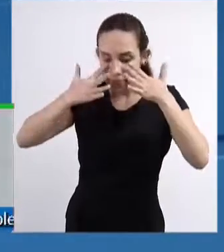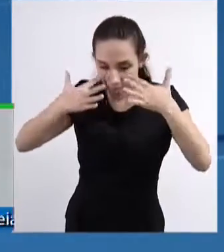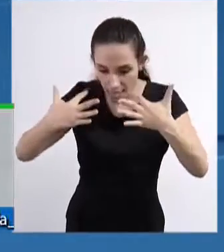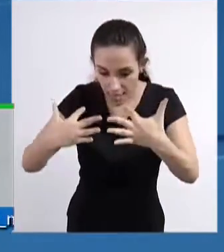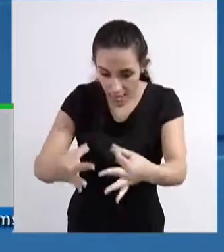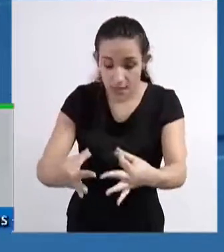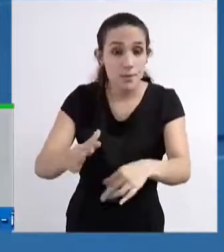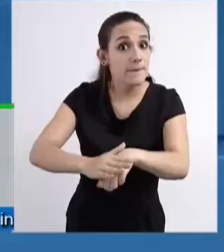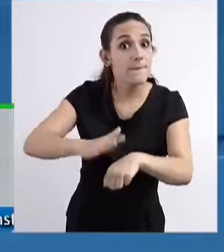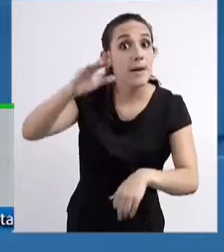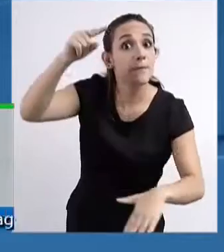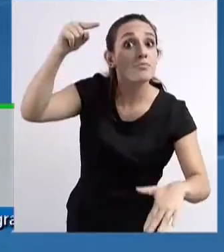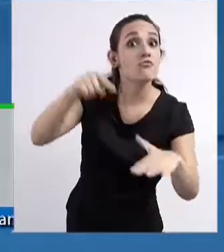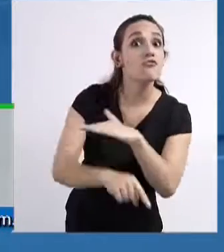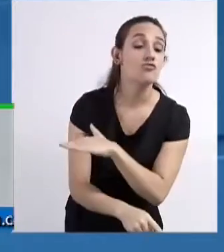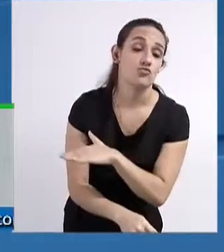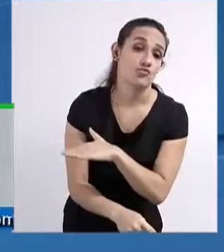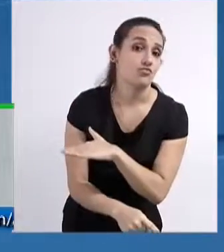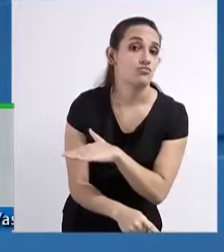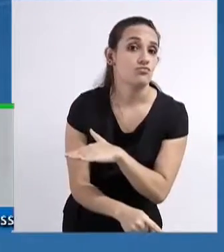olhar mais